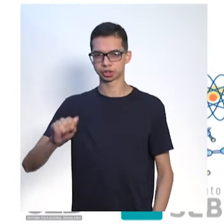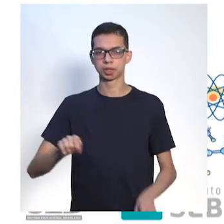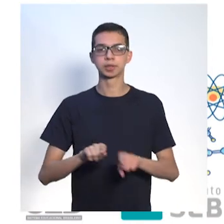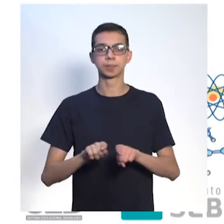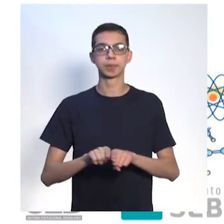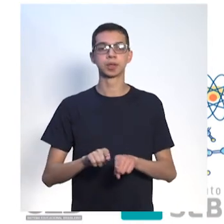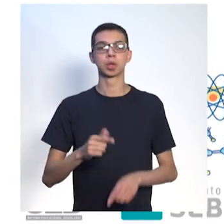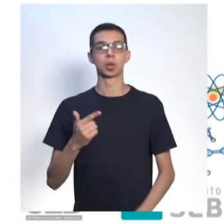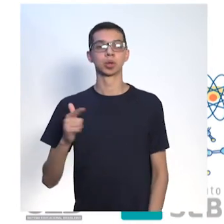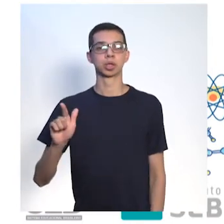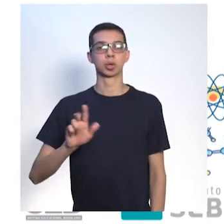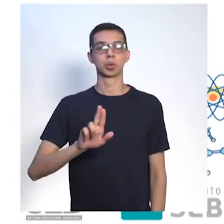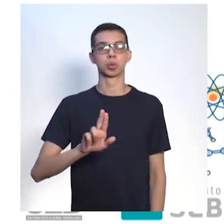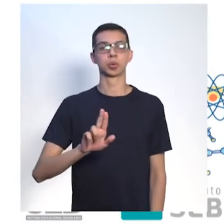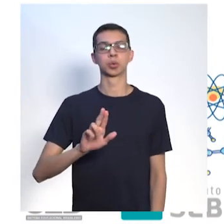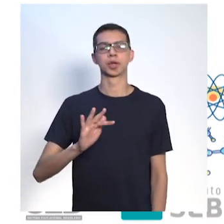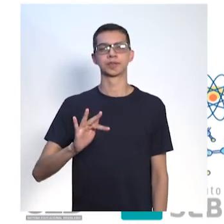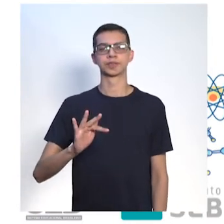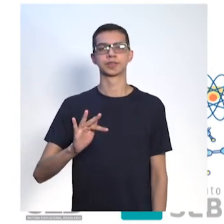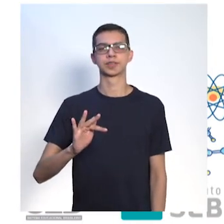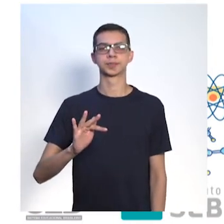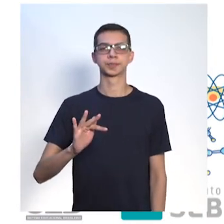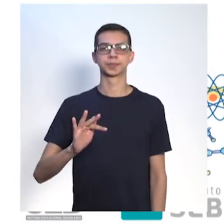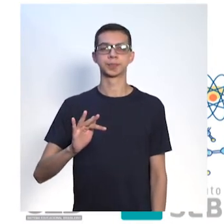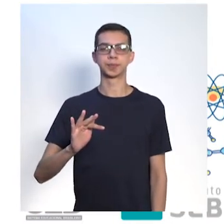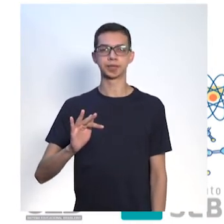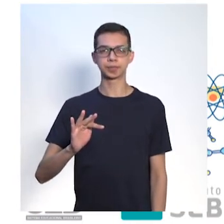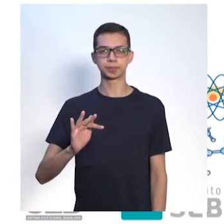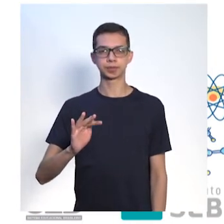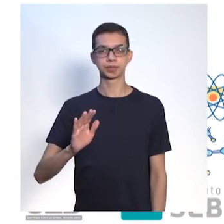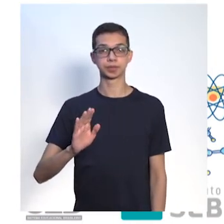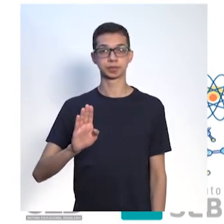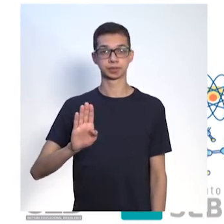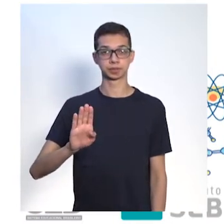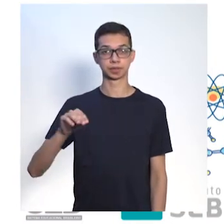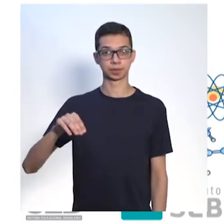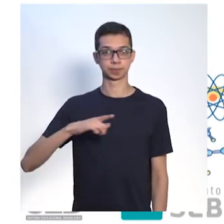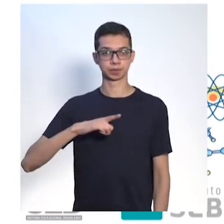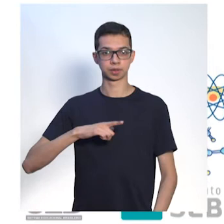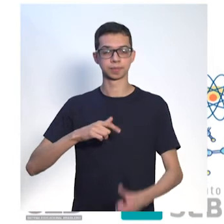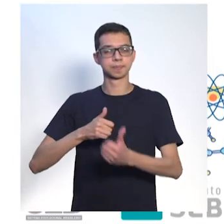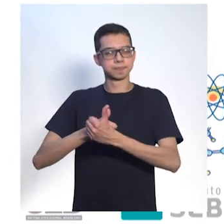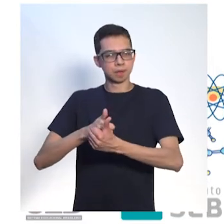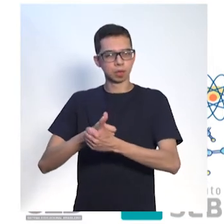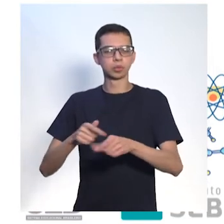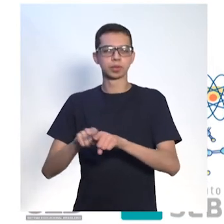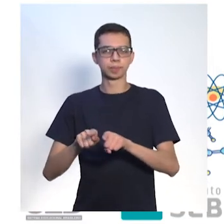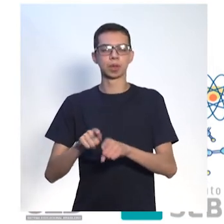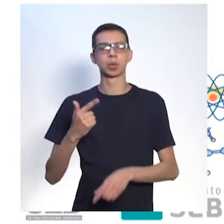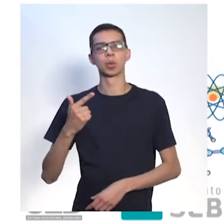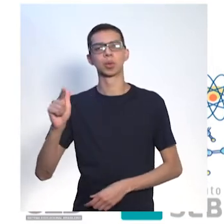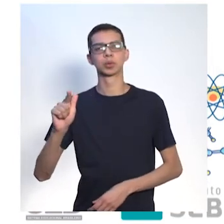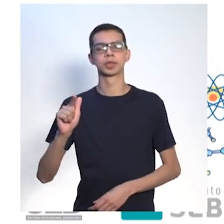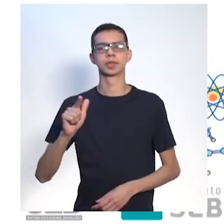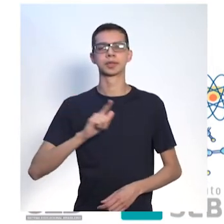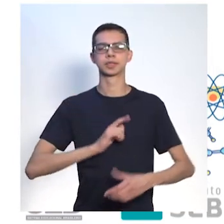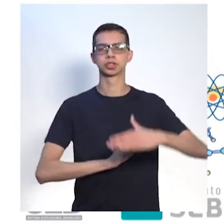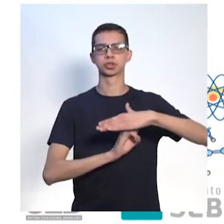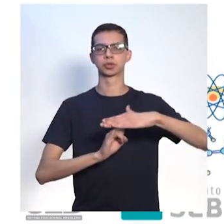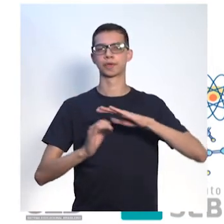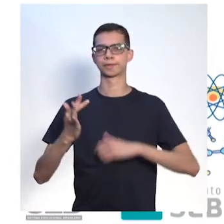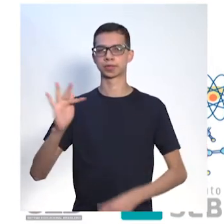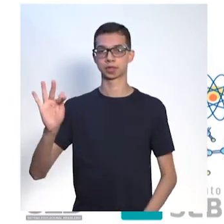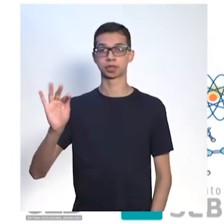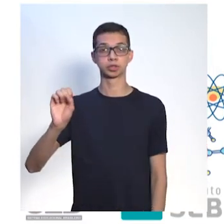UFTM, que é o Triângulo Mineiro em Uberaba, que também é pertinho. Você tem aí o Instituto Federal do Sul de Minas